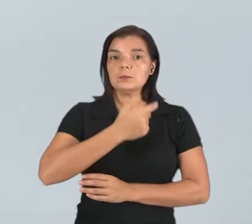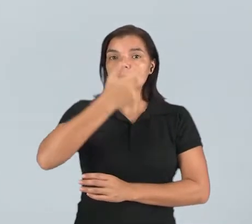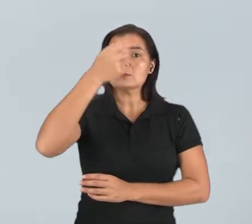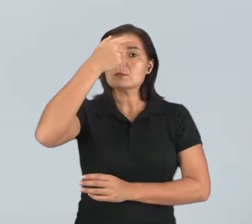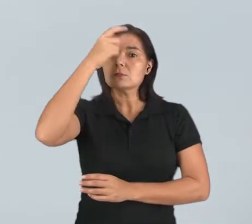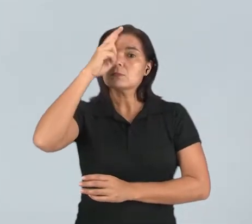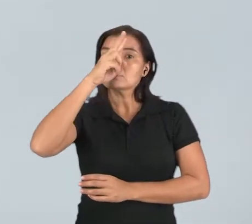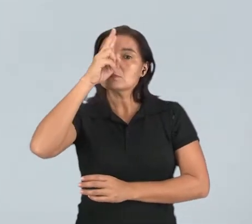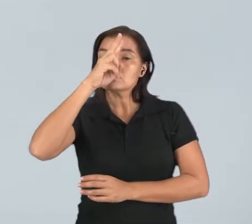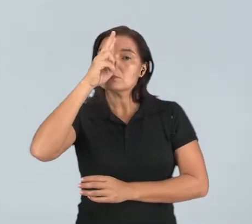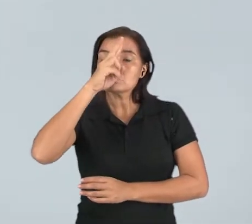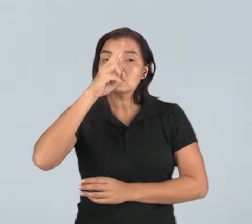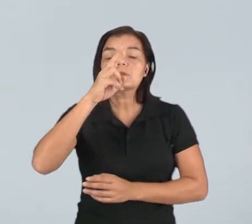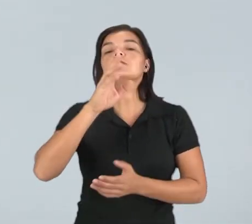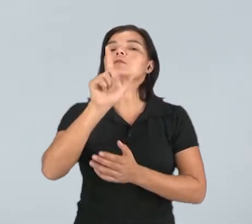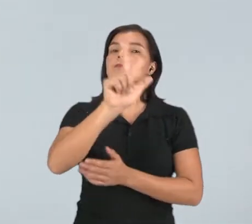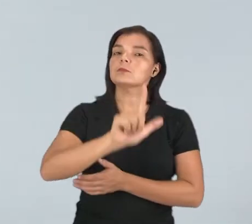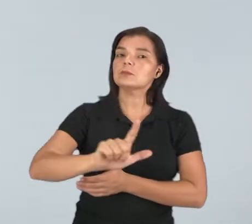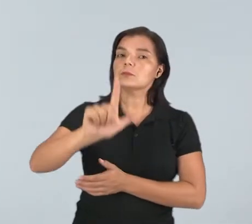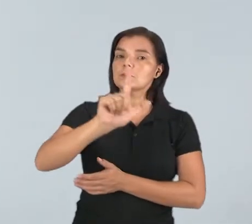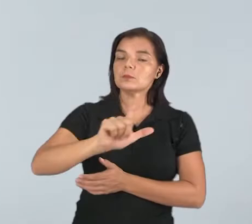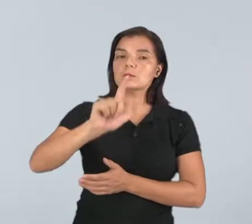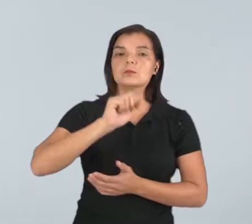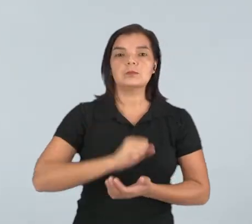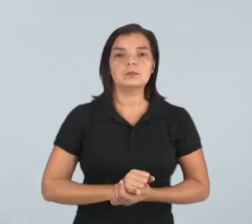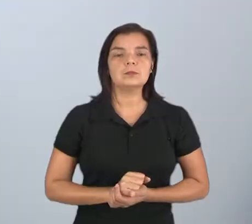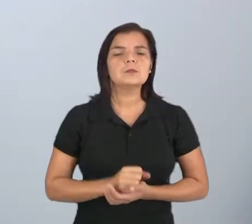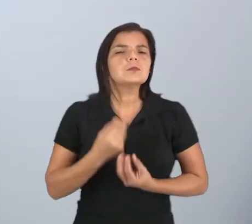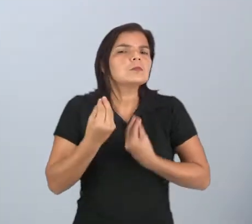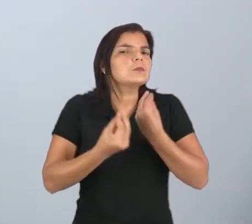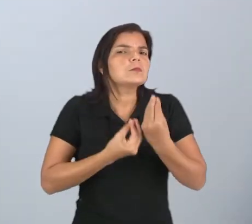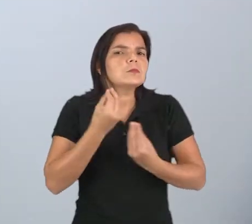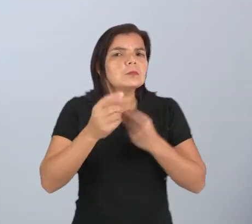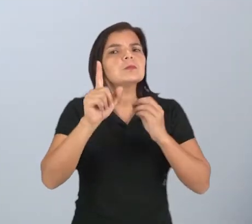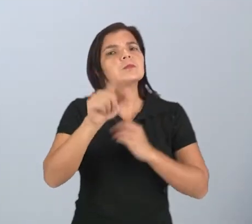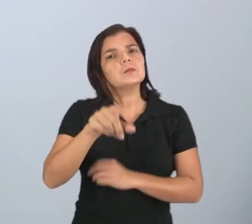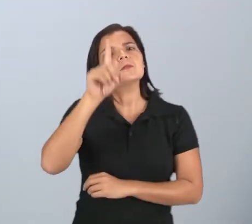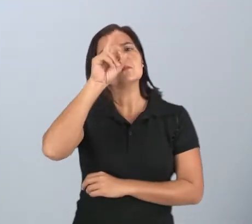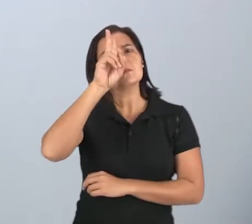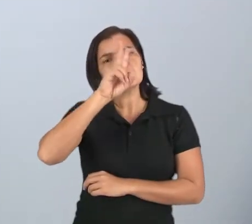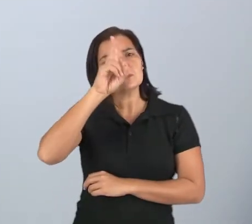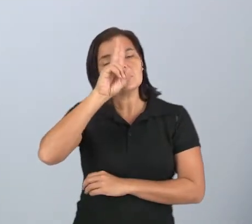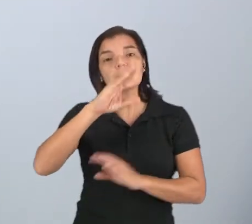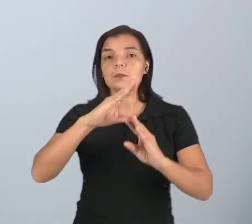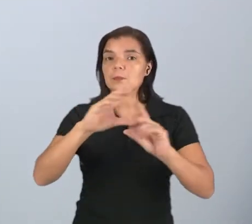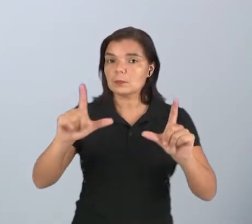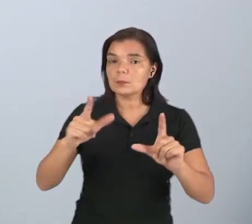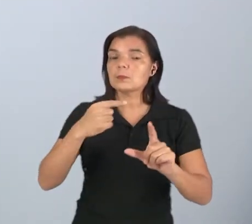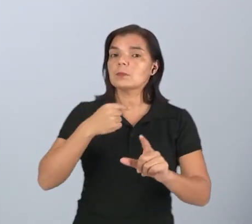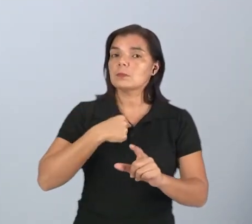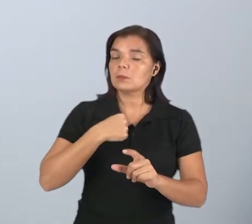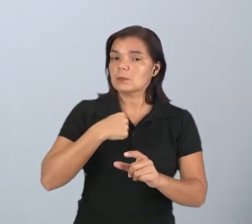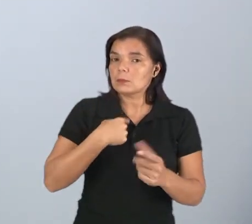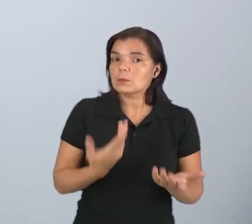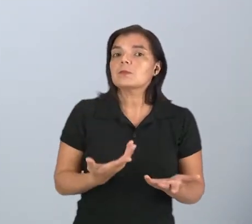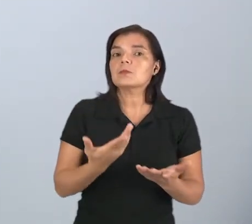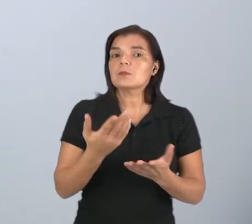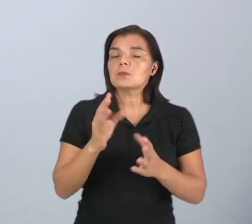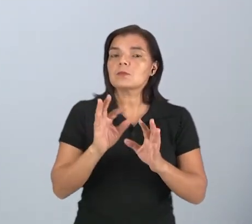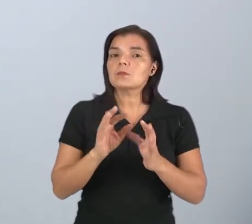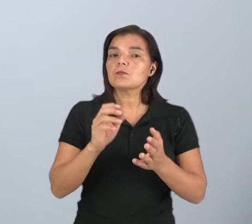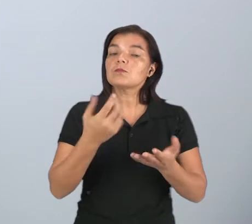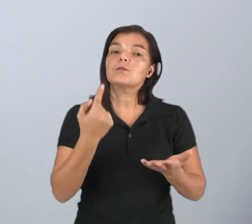memória literária, em que é narrada essa minha lembrança. E como é uma lembrança, é claro que eu vou fazer